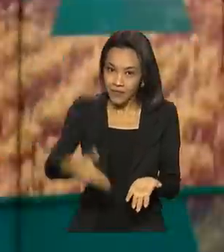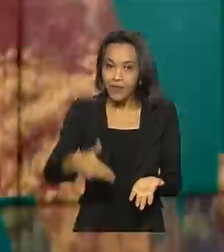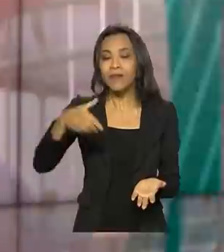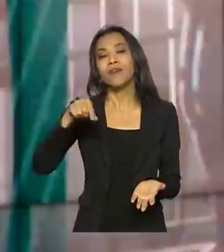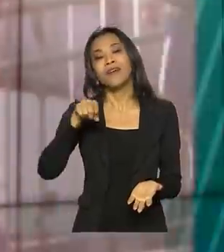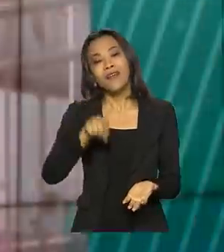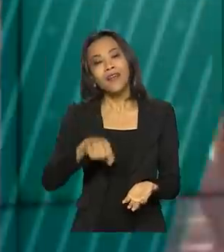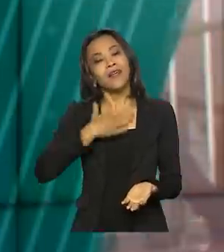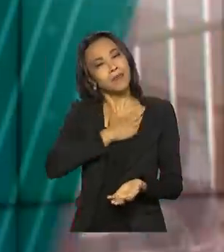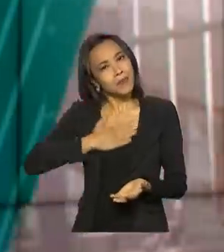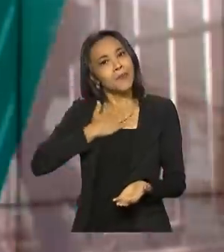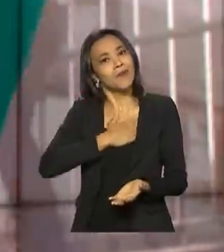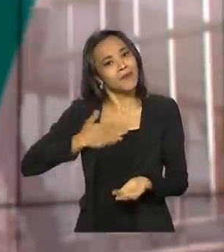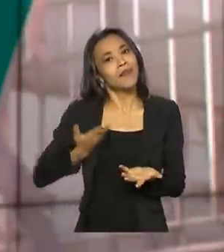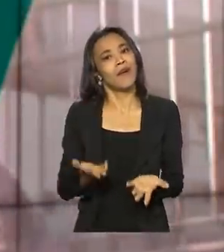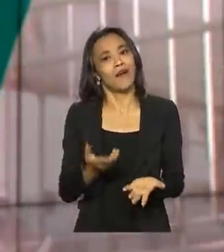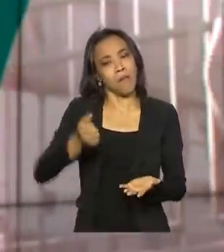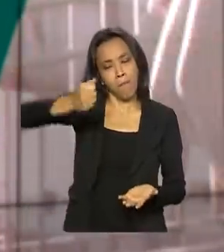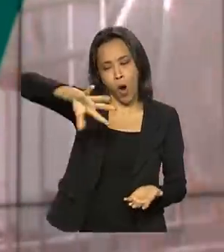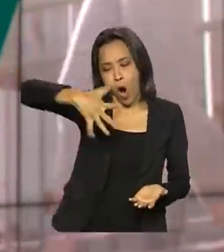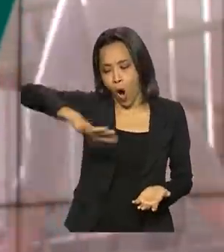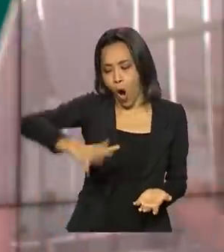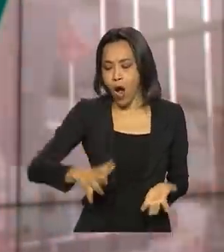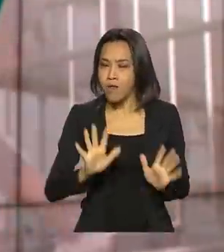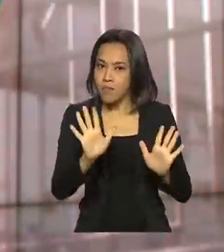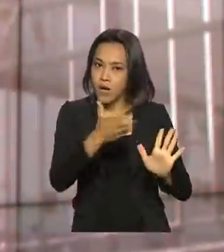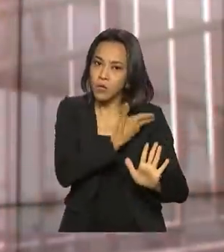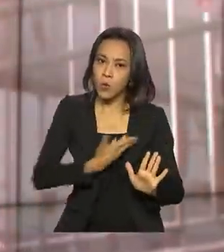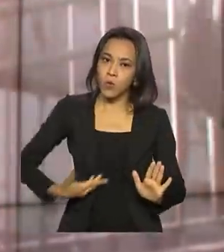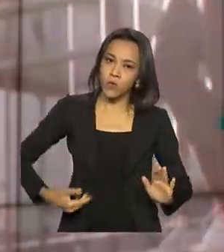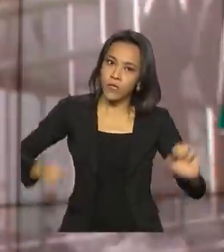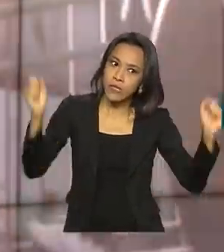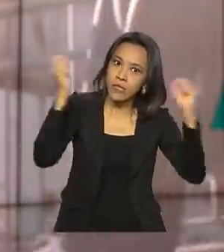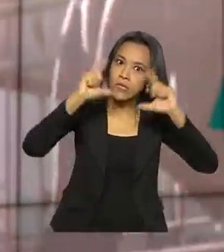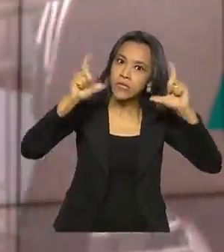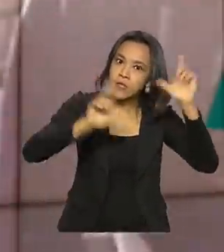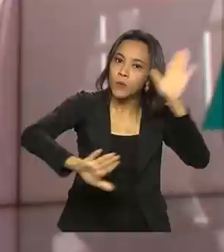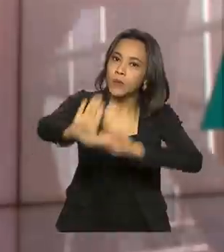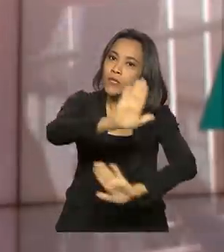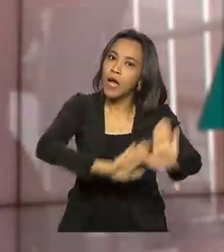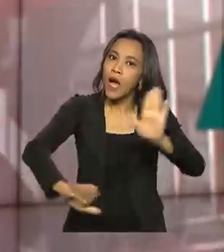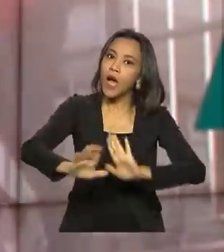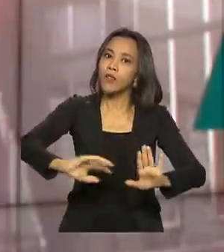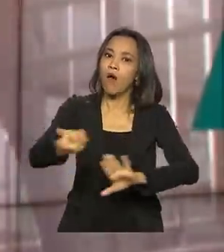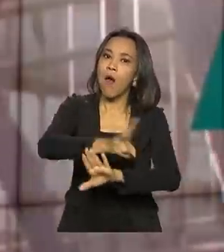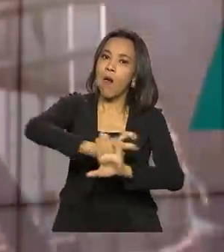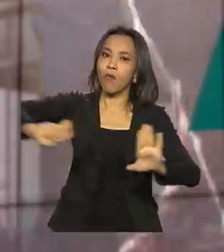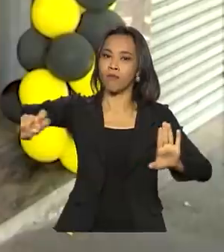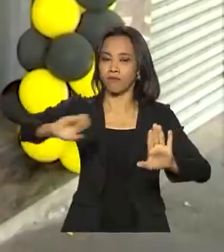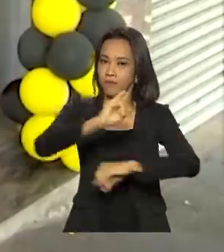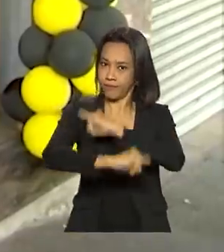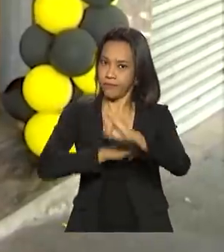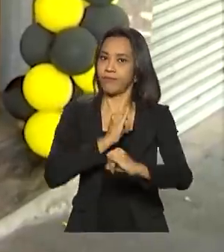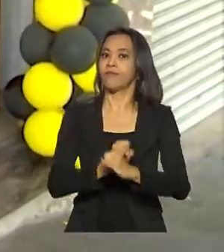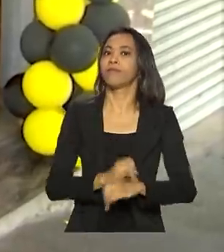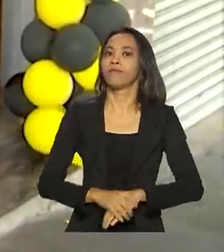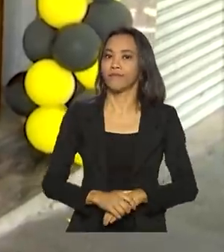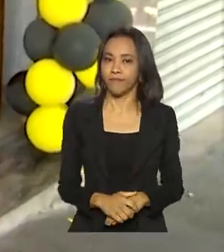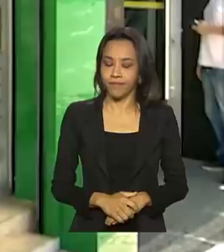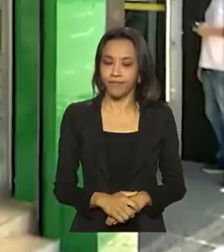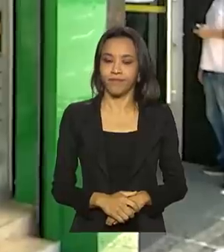e caiu no Gosto Popular mas o governo alerta para golpes principalmente nas vendas online